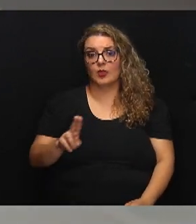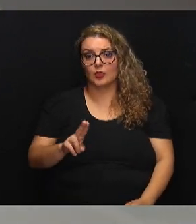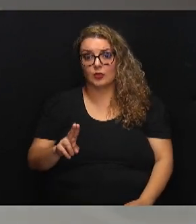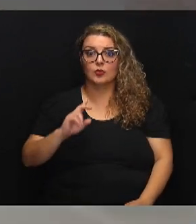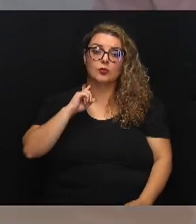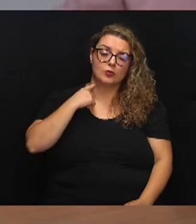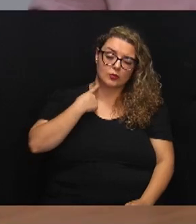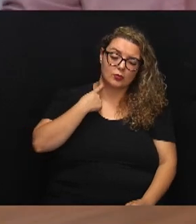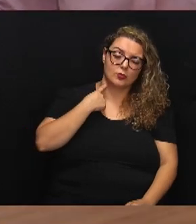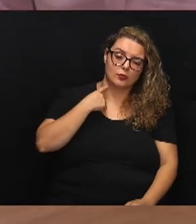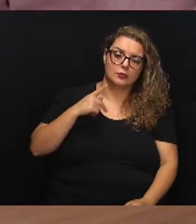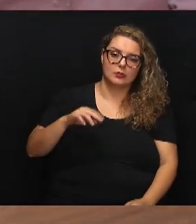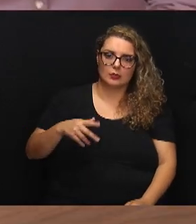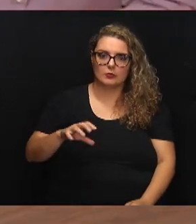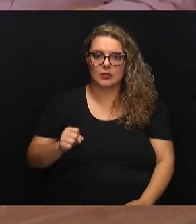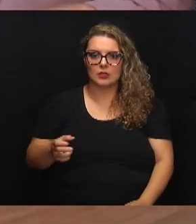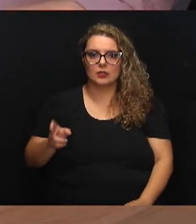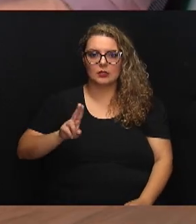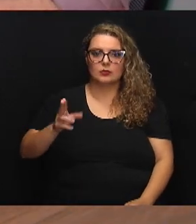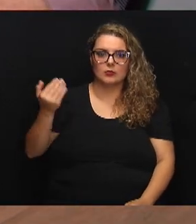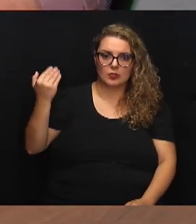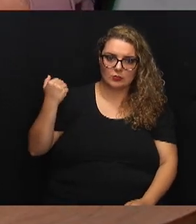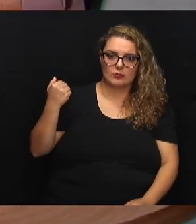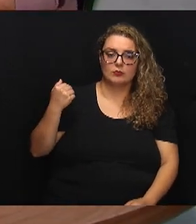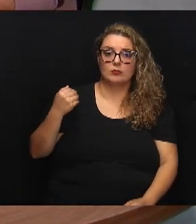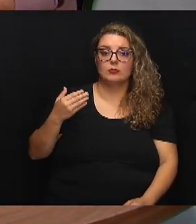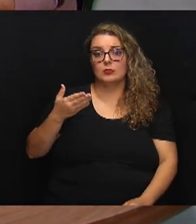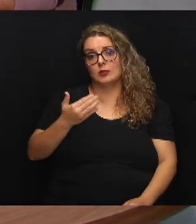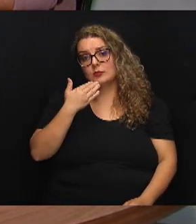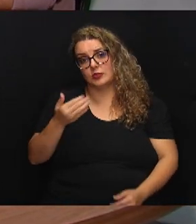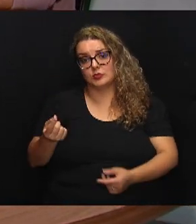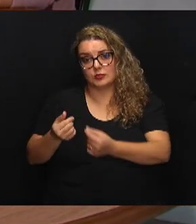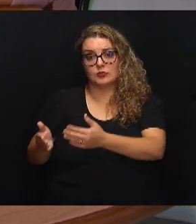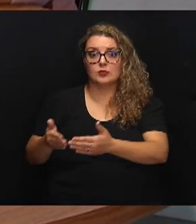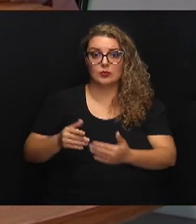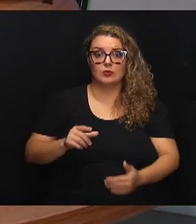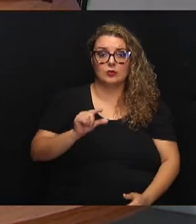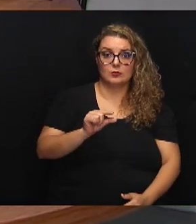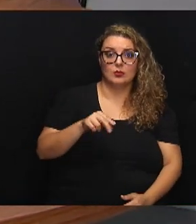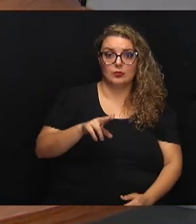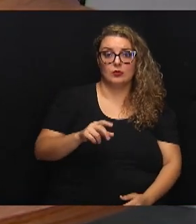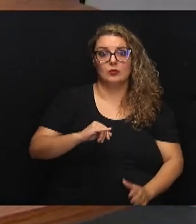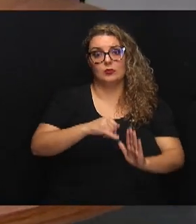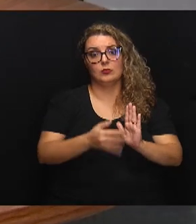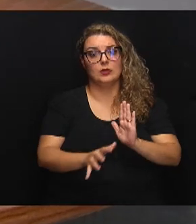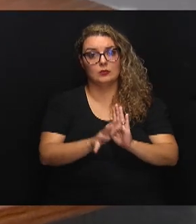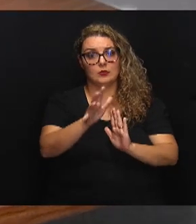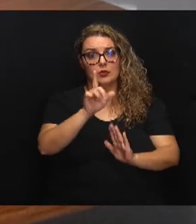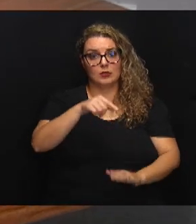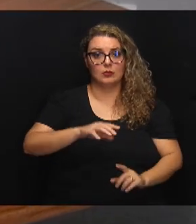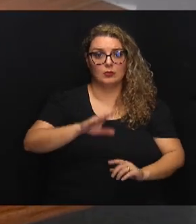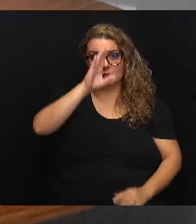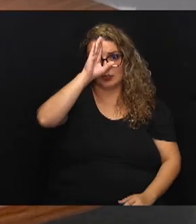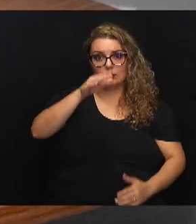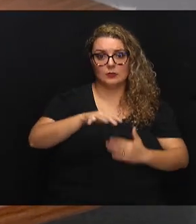na praça, que é isso que a gente usa, né? Significa que para ele tomar crédito, ou vai ser menos ou com juros mais altos. Esse é o principal impacto. E o Diego,